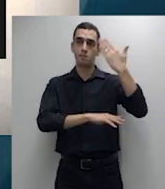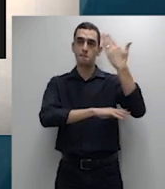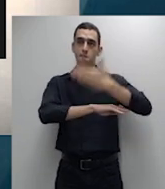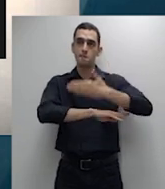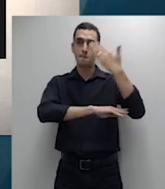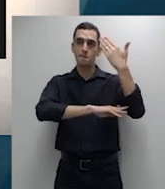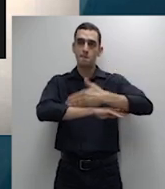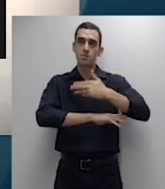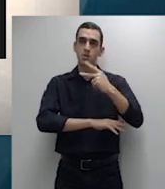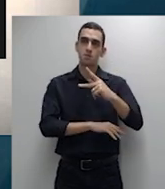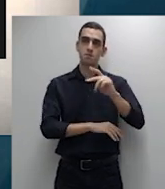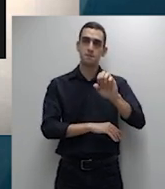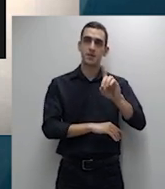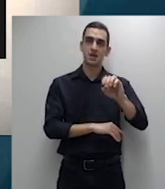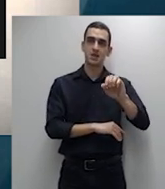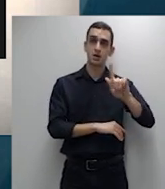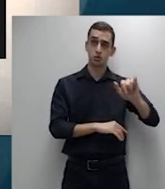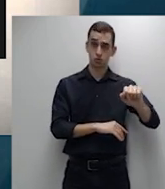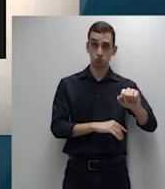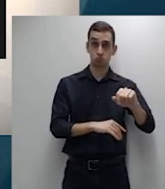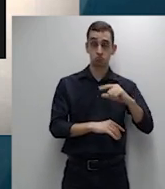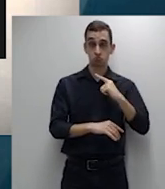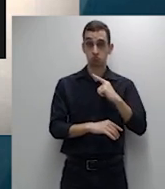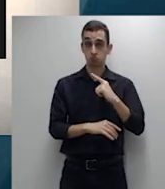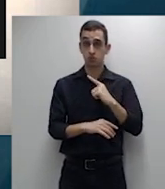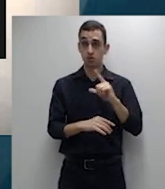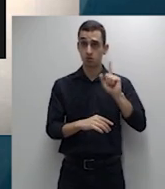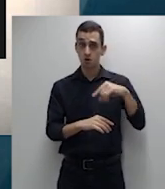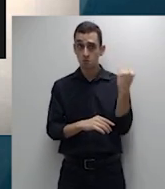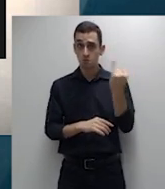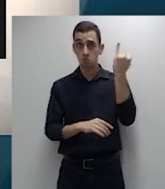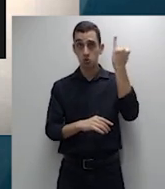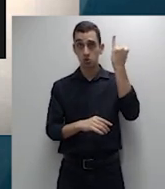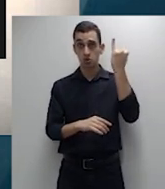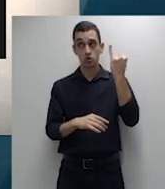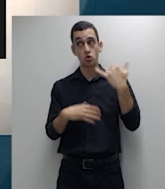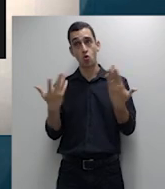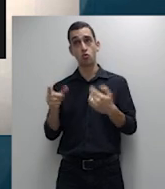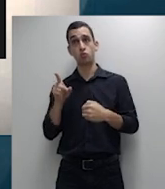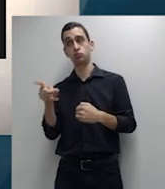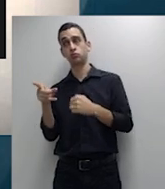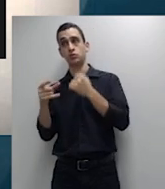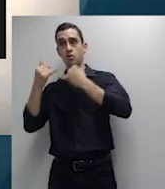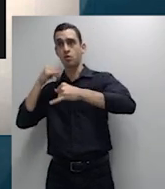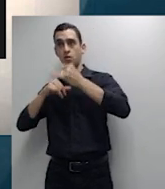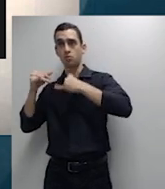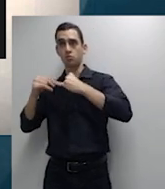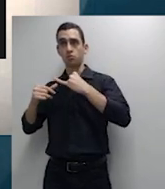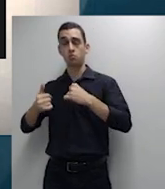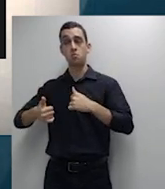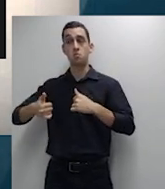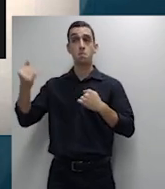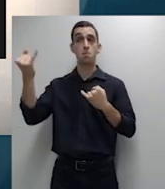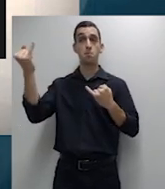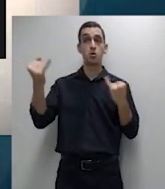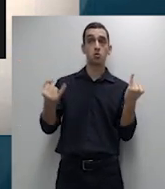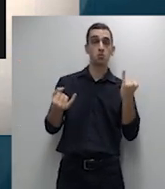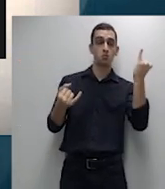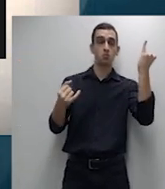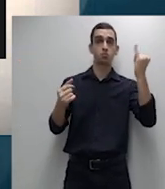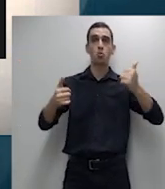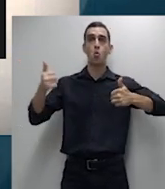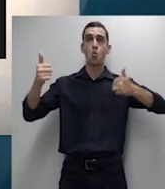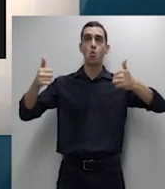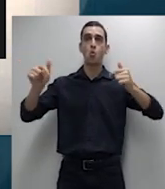é mais importante do que a modicidade tarifária na energia elétrica e